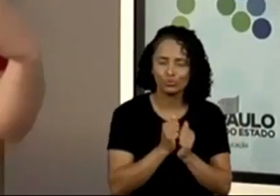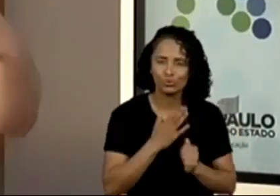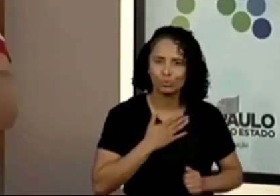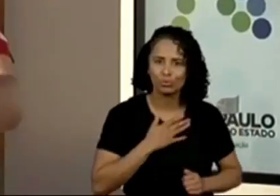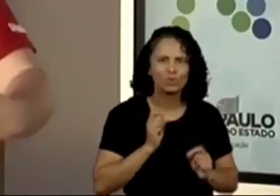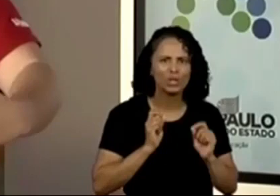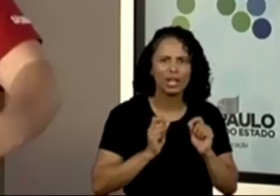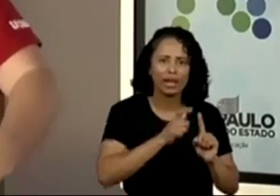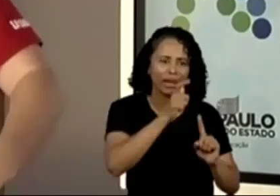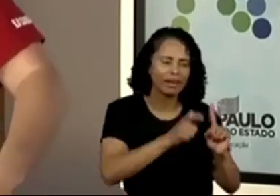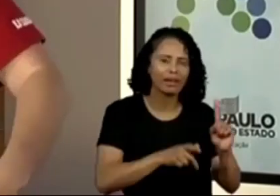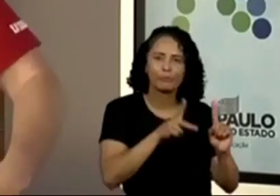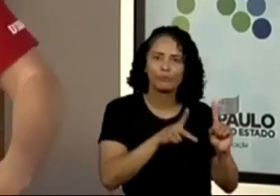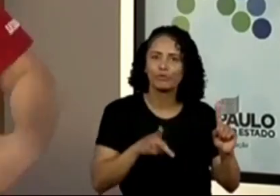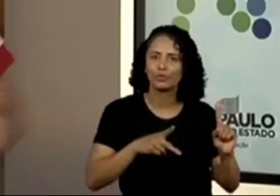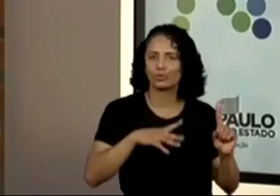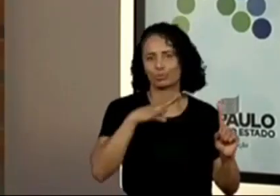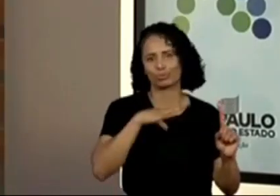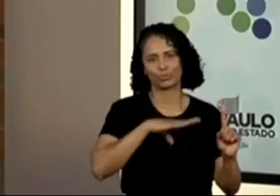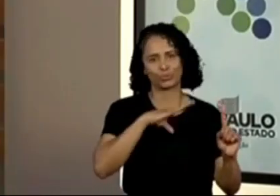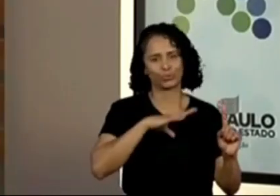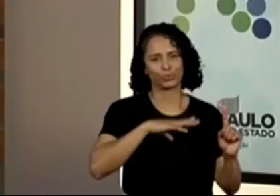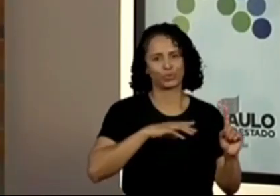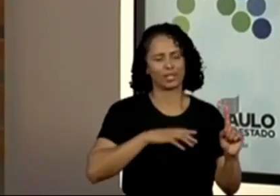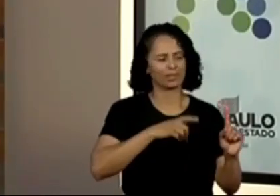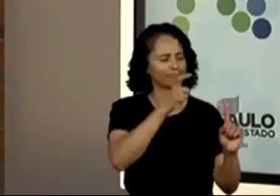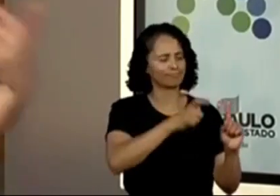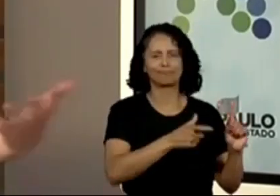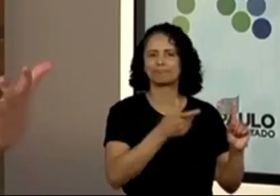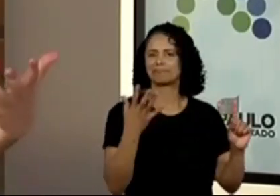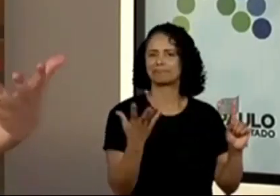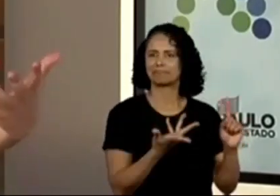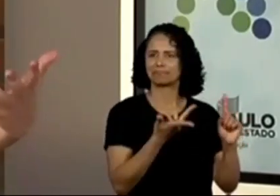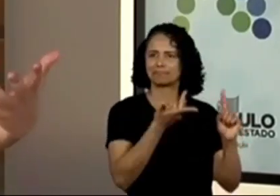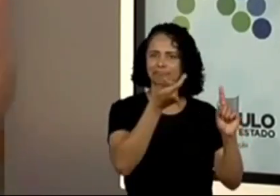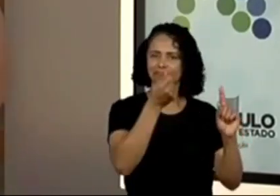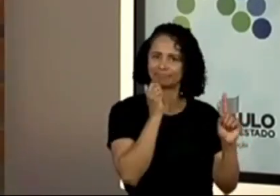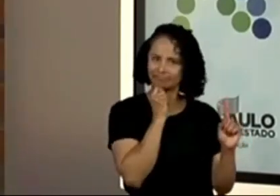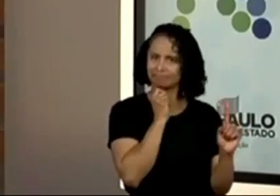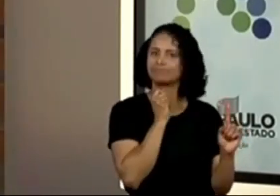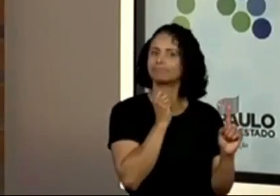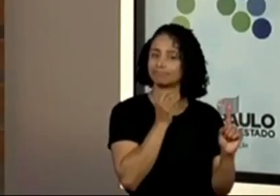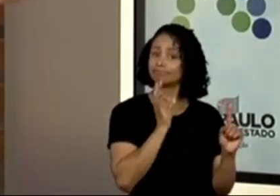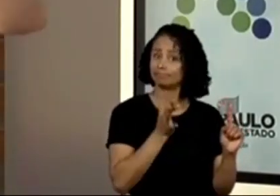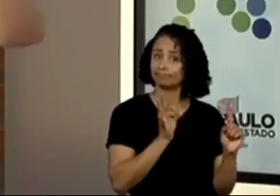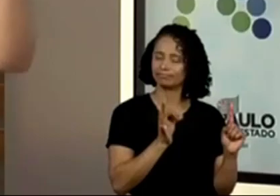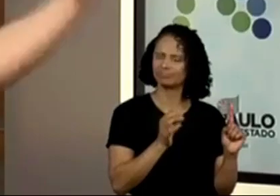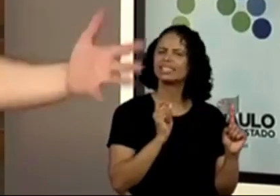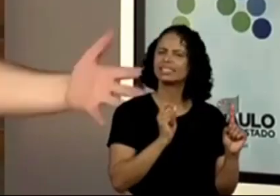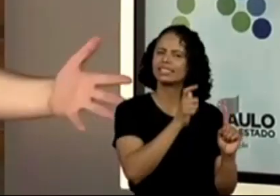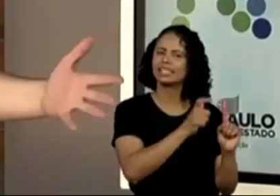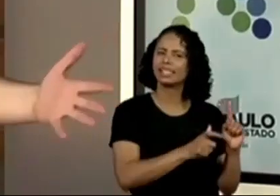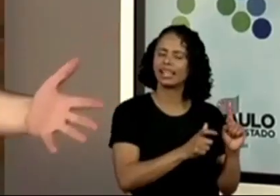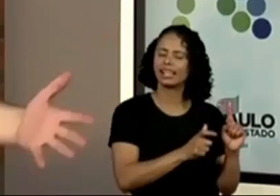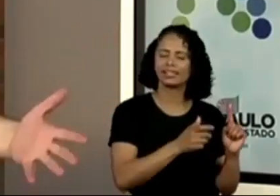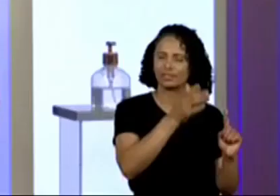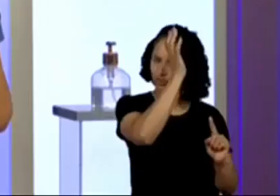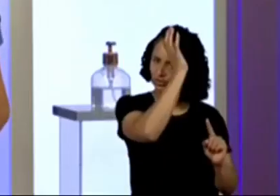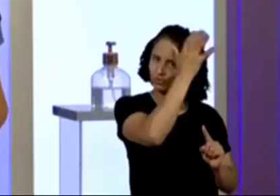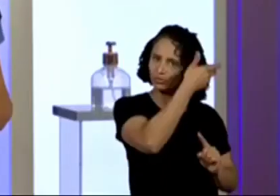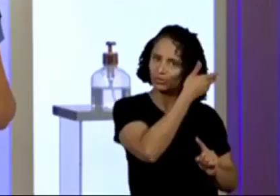o seu professor de língua portuguesa, que encanta os professores aqui no Centro de Mídias,